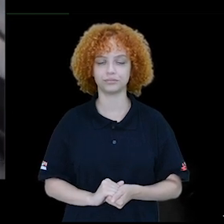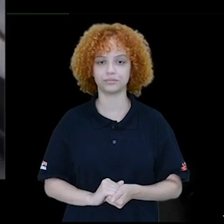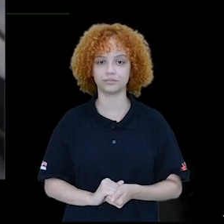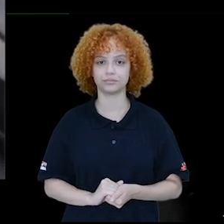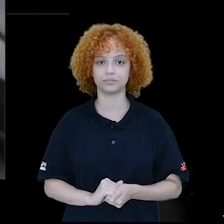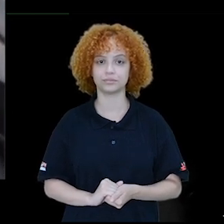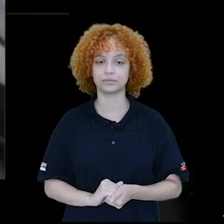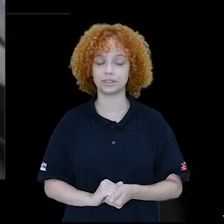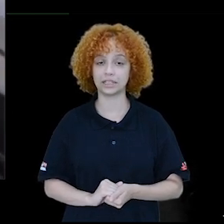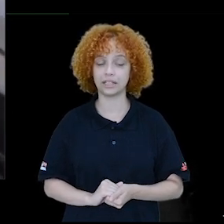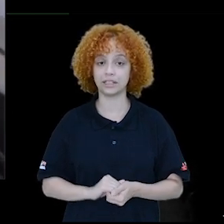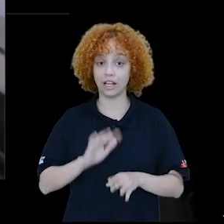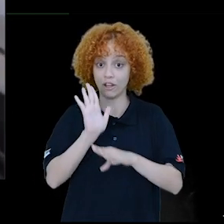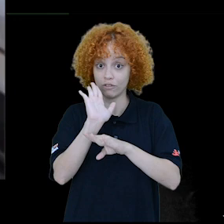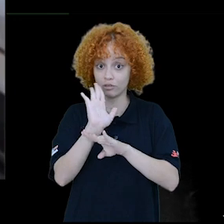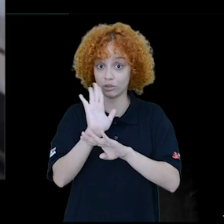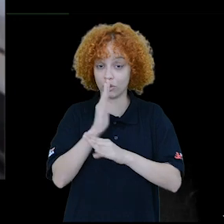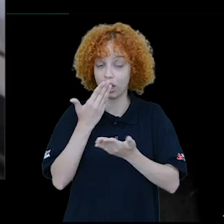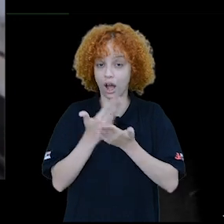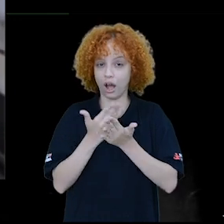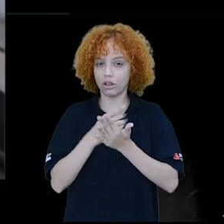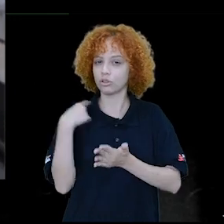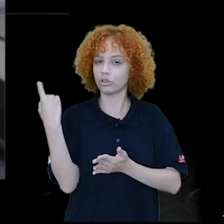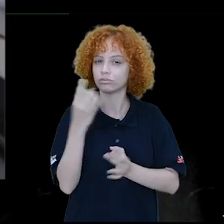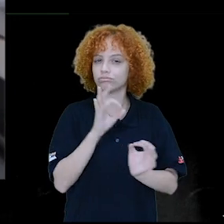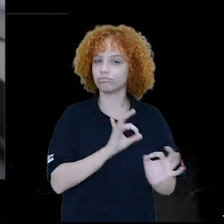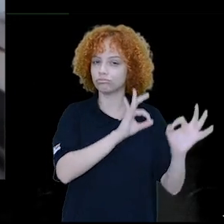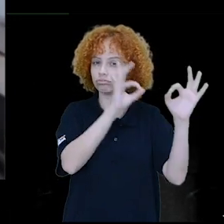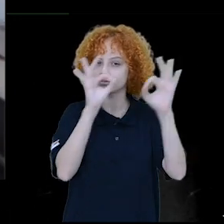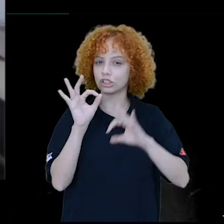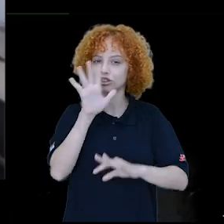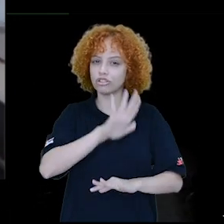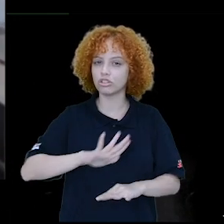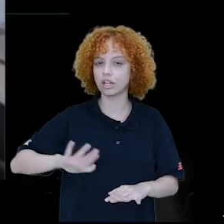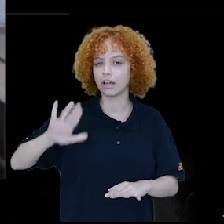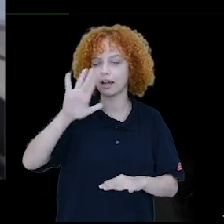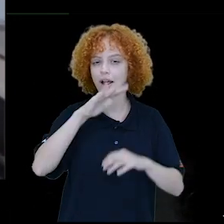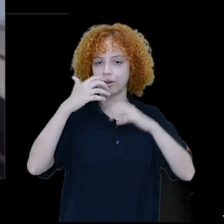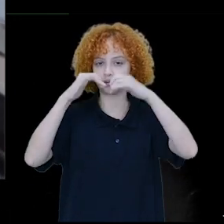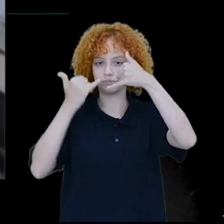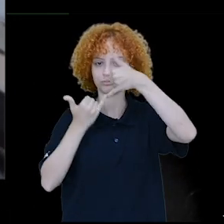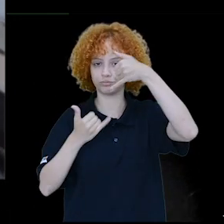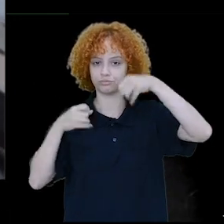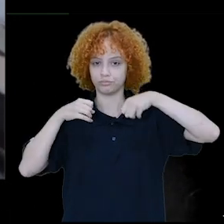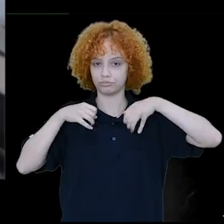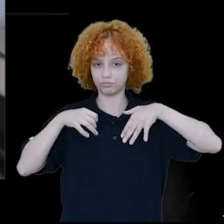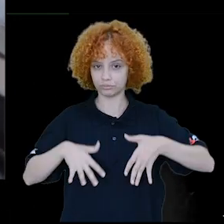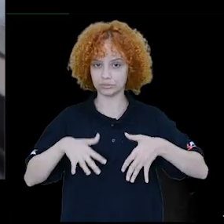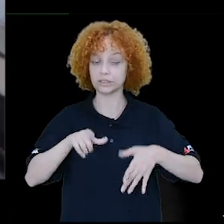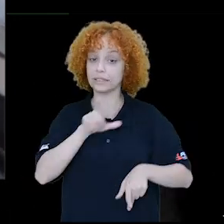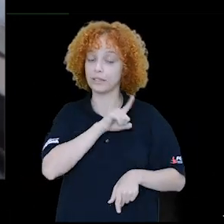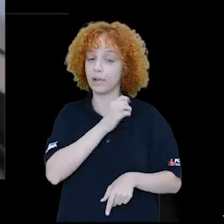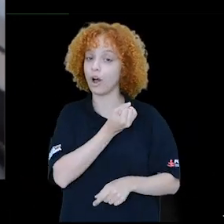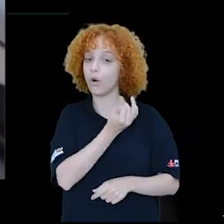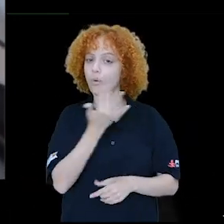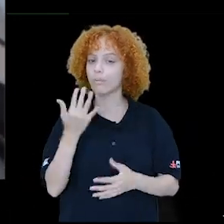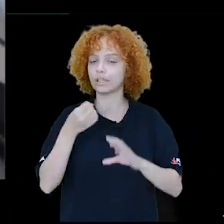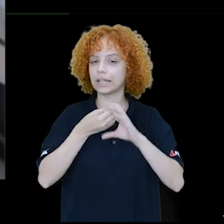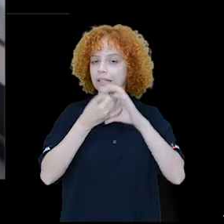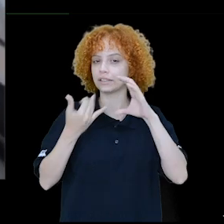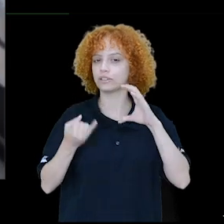Nesta videoaula, nós tivemos um panorama geral do sistema nervoso e também repassamos alguns aspectos importantes de